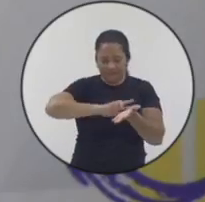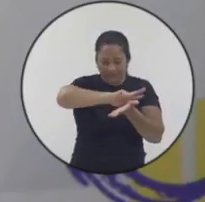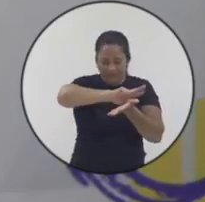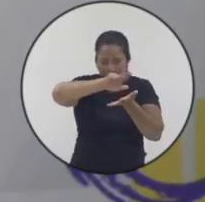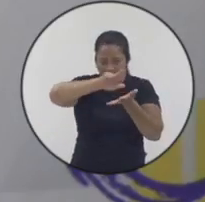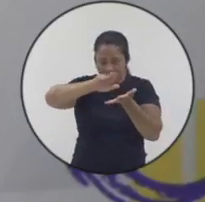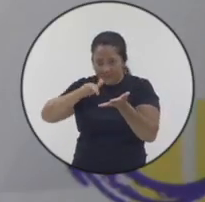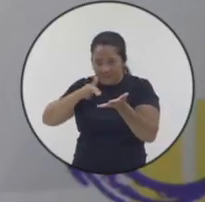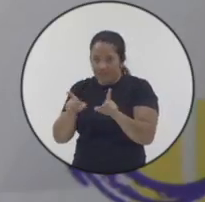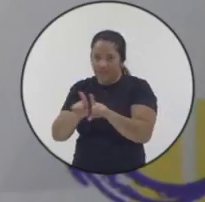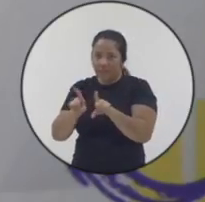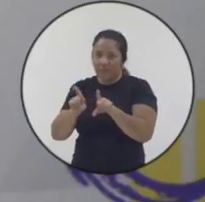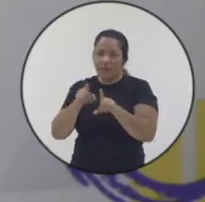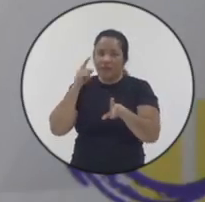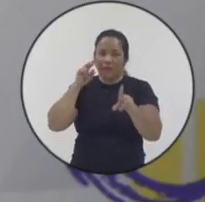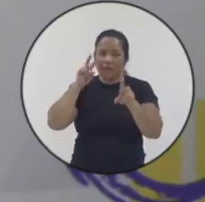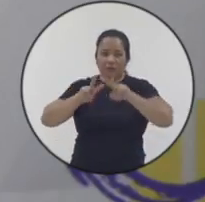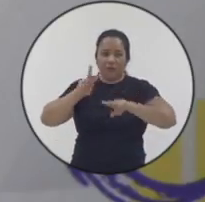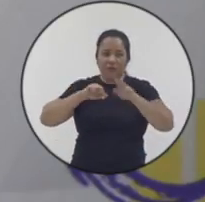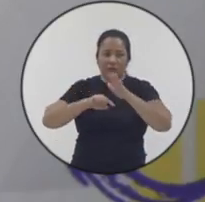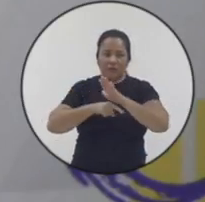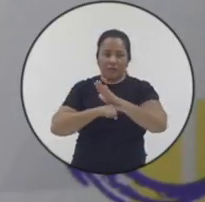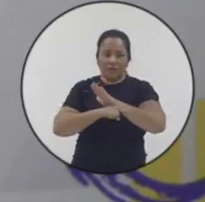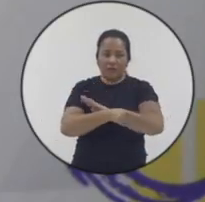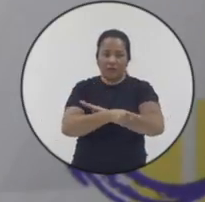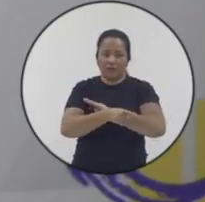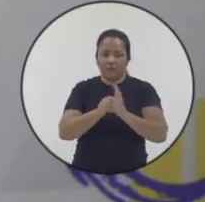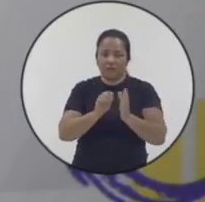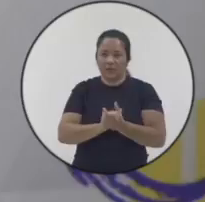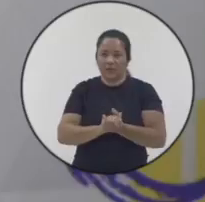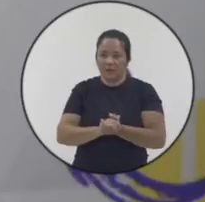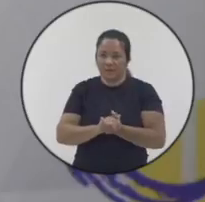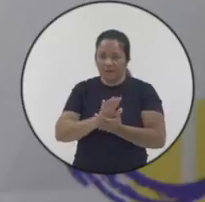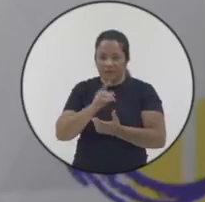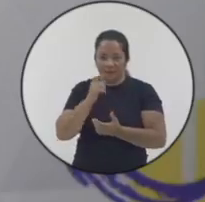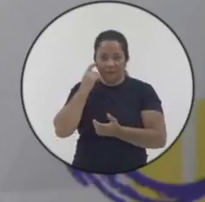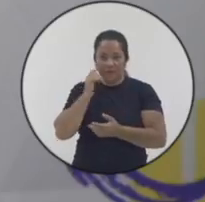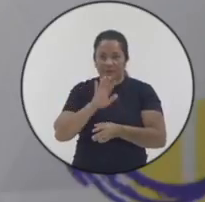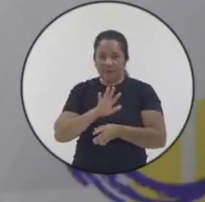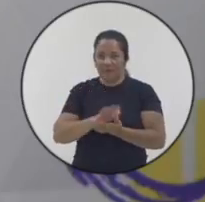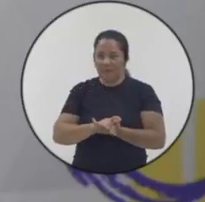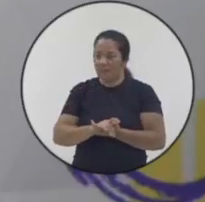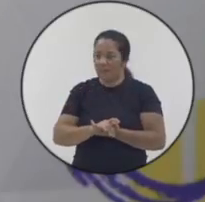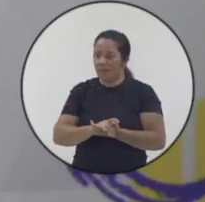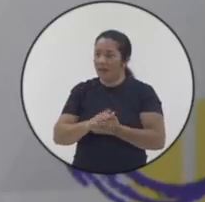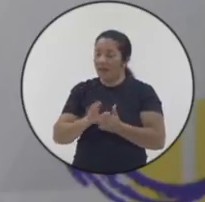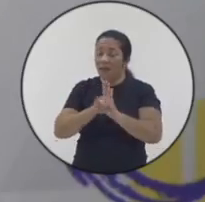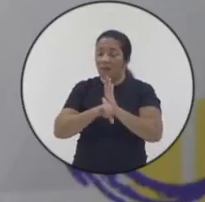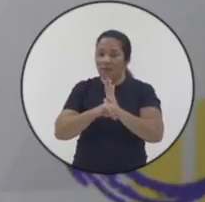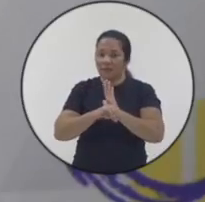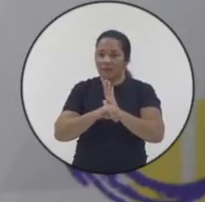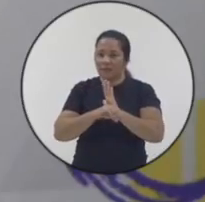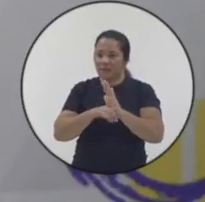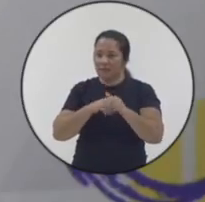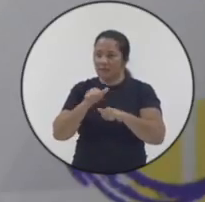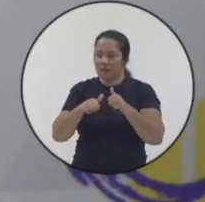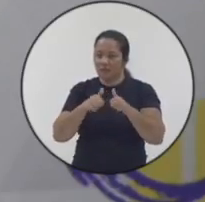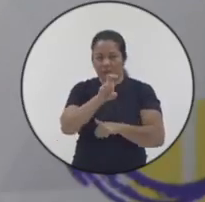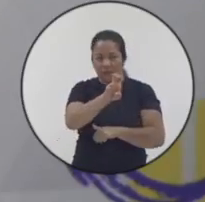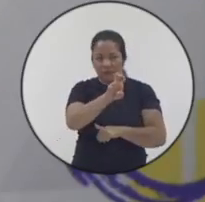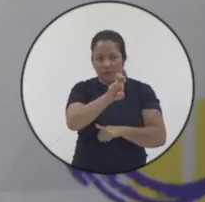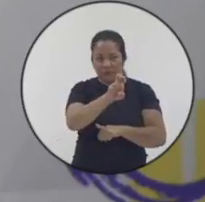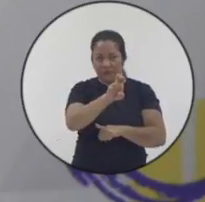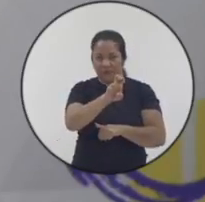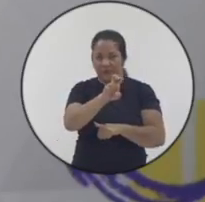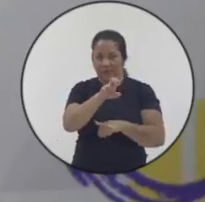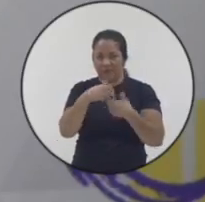complexificar um pouco o olhar, a mim, uma palavra que eu gosto bastante também, um conceito que ajuda, é se a gente complexifica